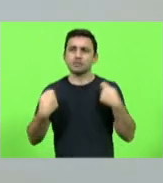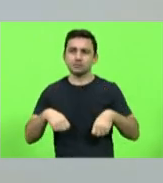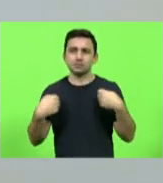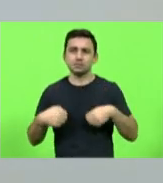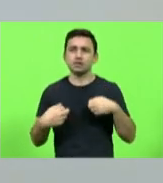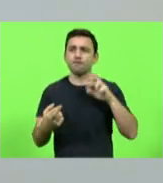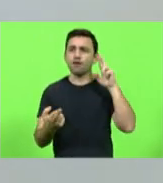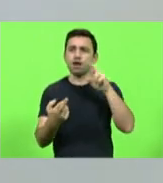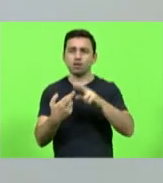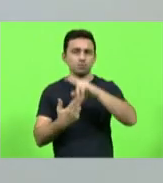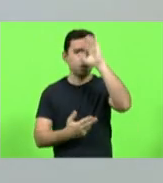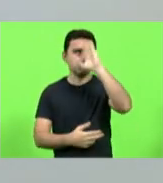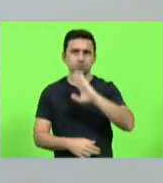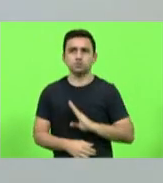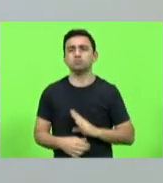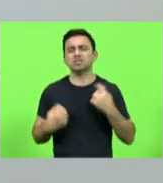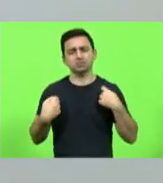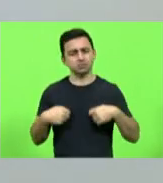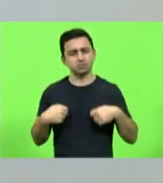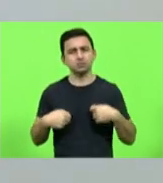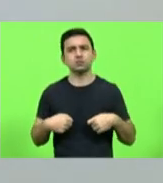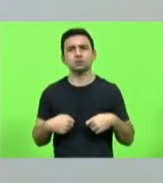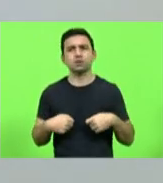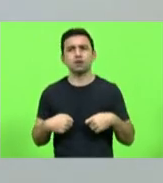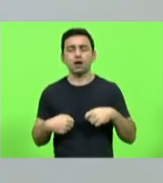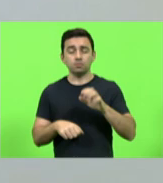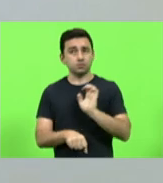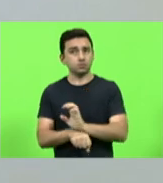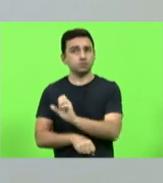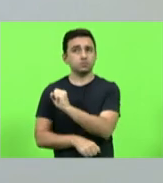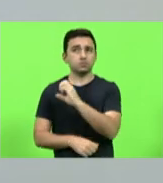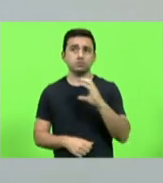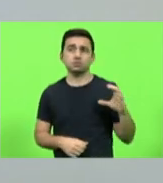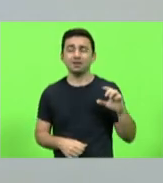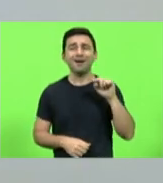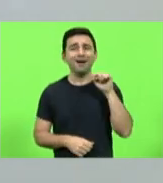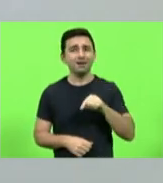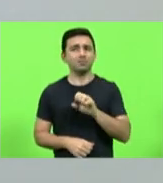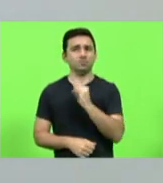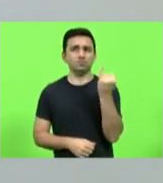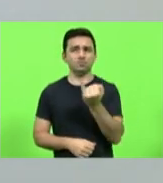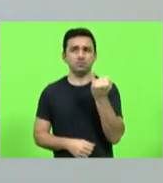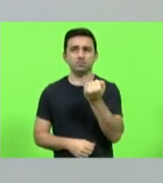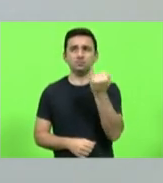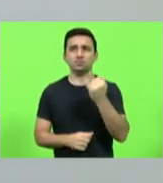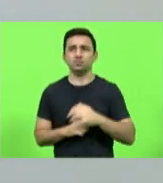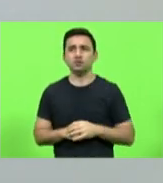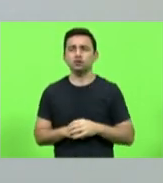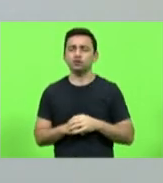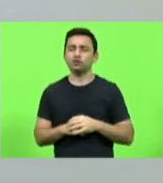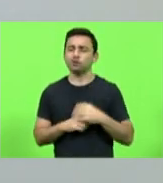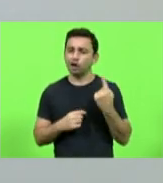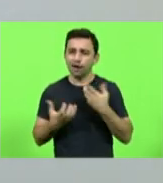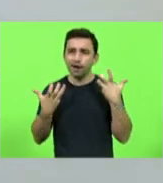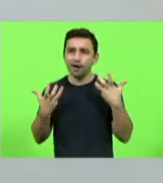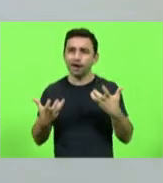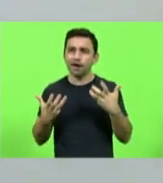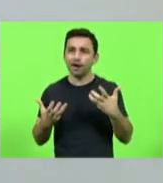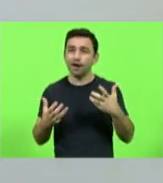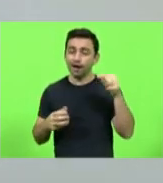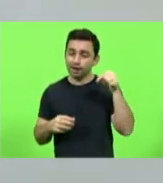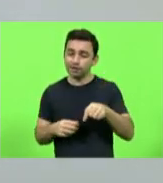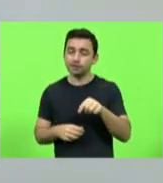o Brasil. Sabemos o quanto o Estado de Santa Catarina é importante e queiramos todos que ele possa